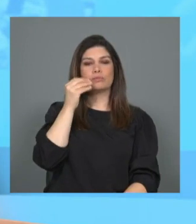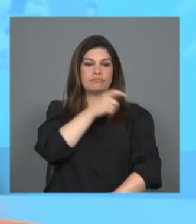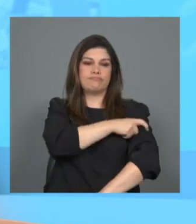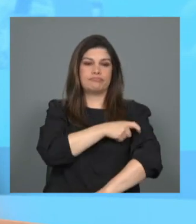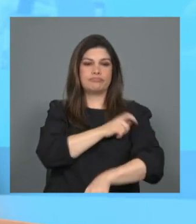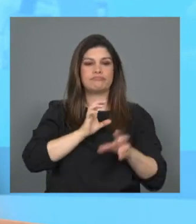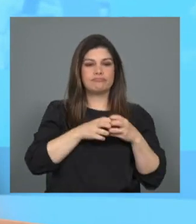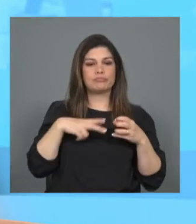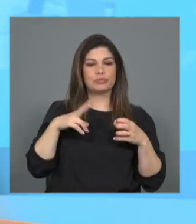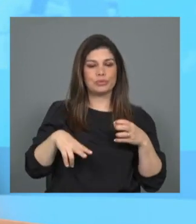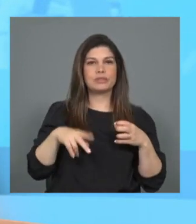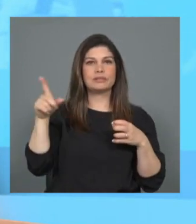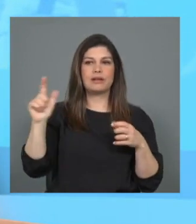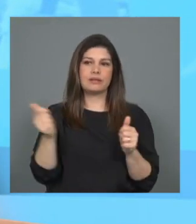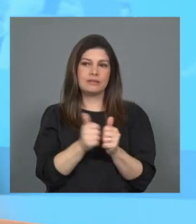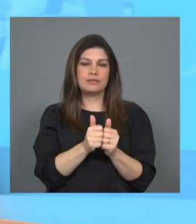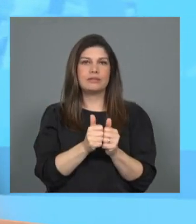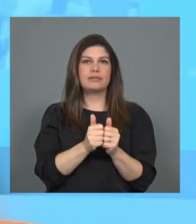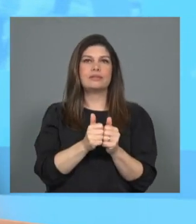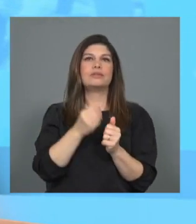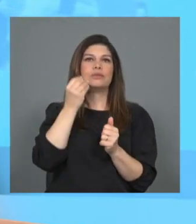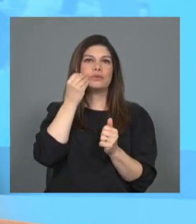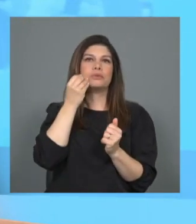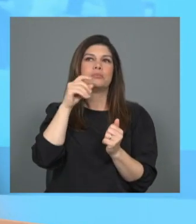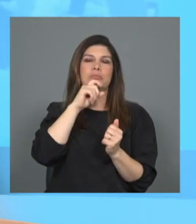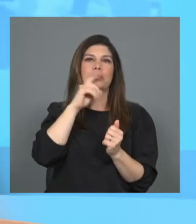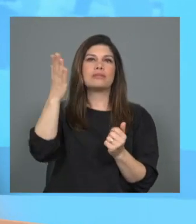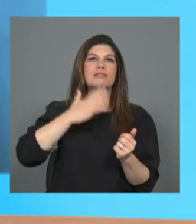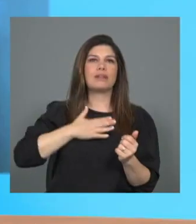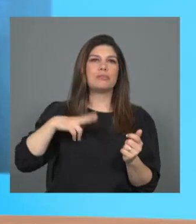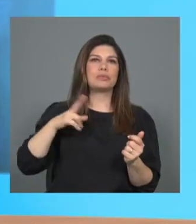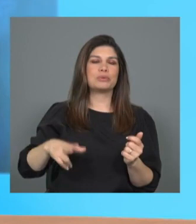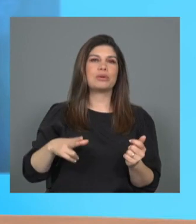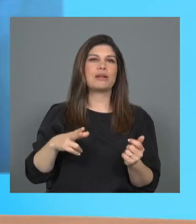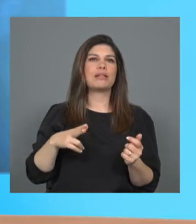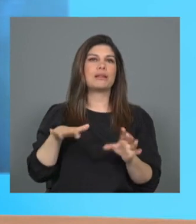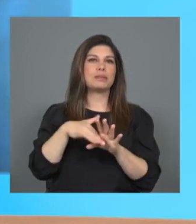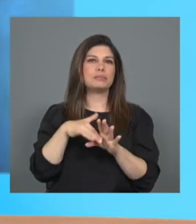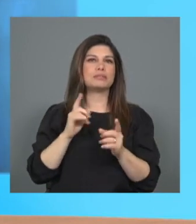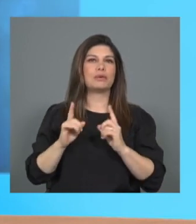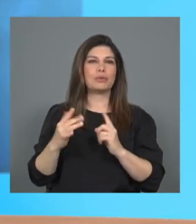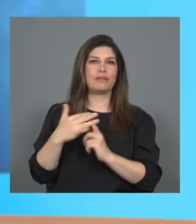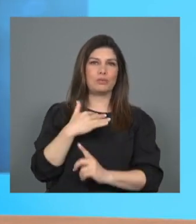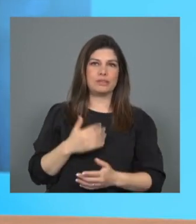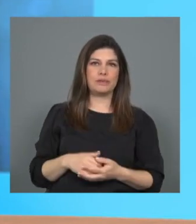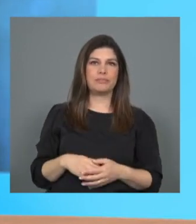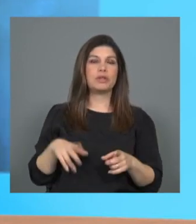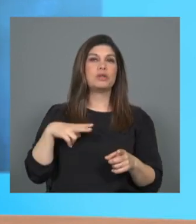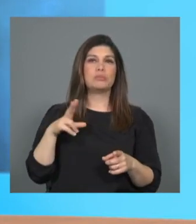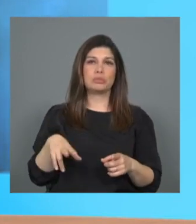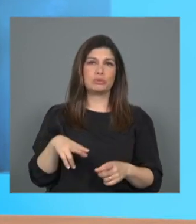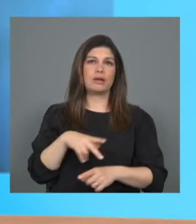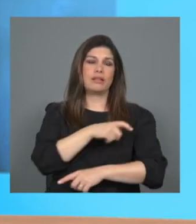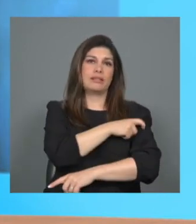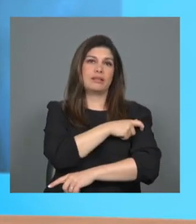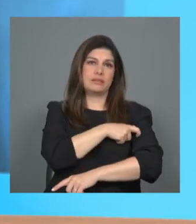portuguesa e o que é que pode vir para o nosso país do encontro? A participação portuguesa teve uma representação dada pela